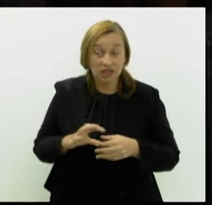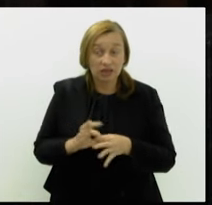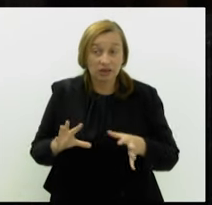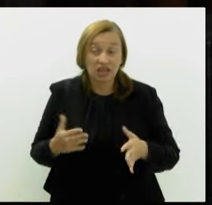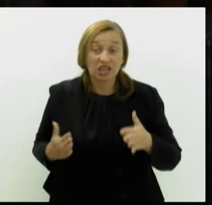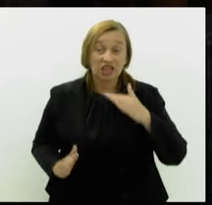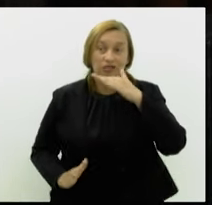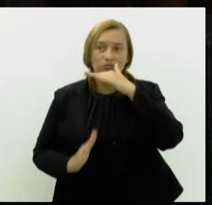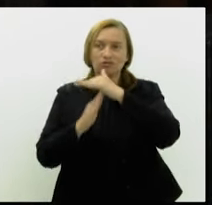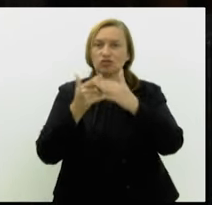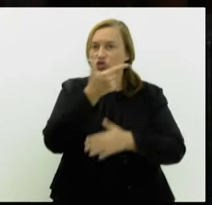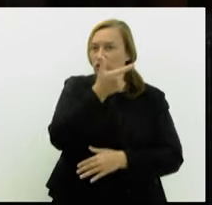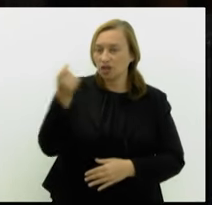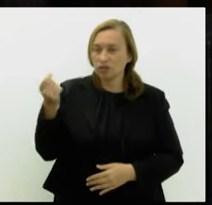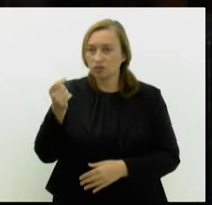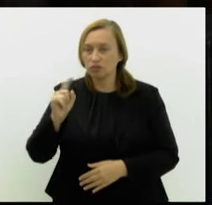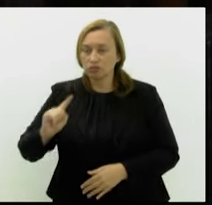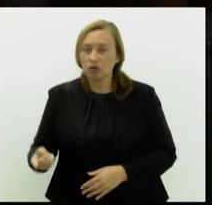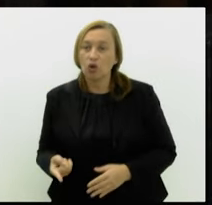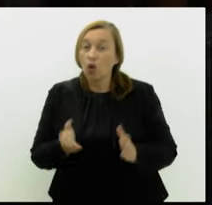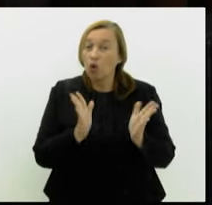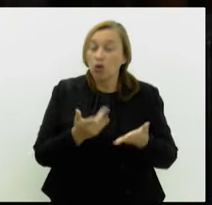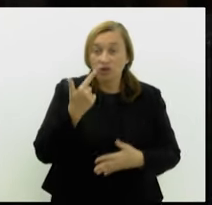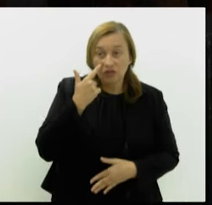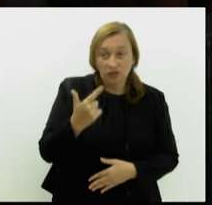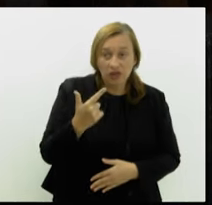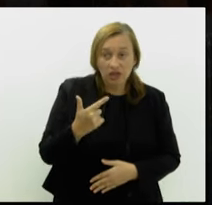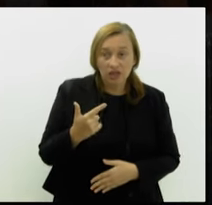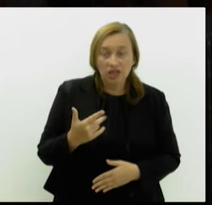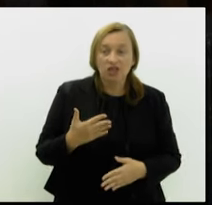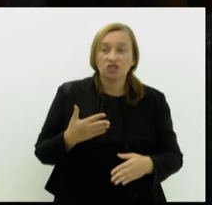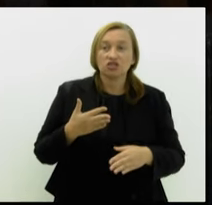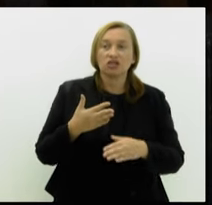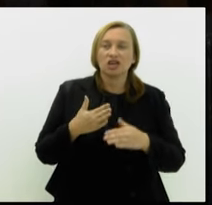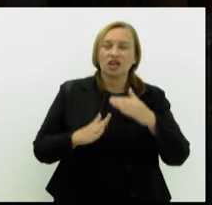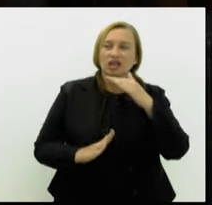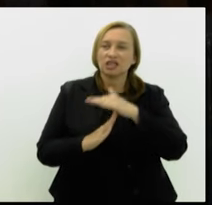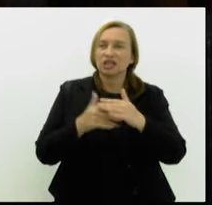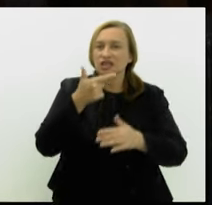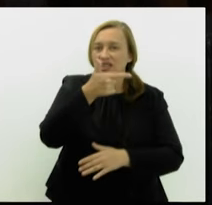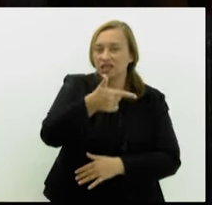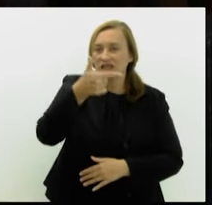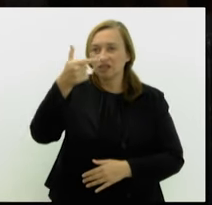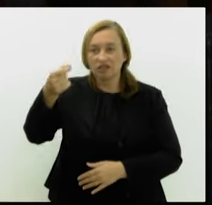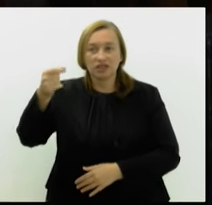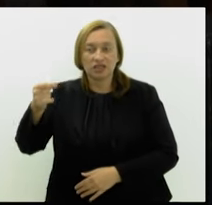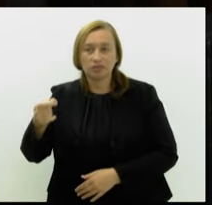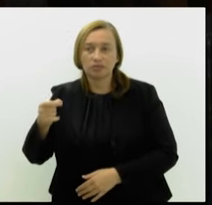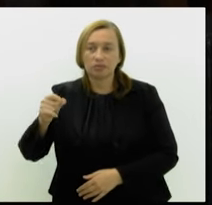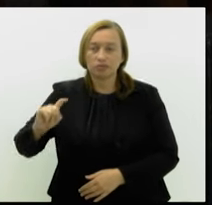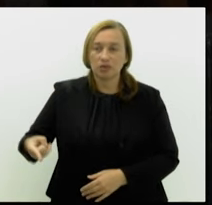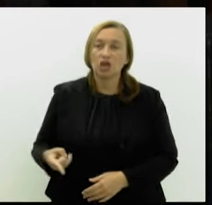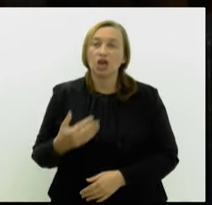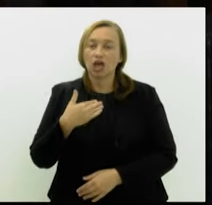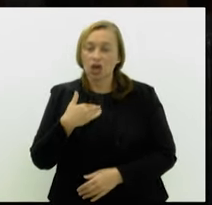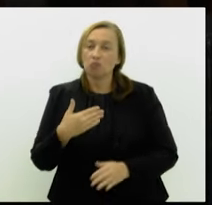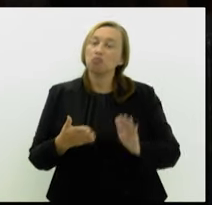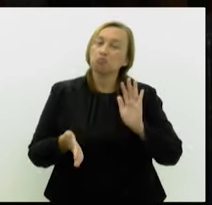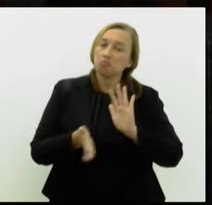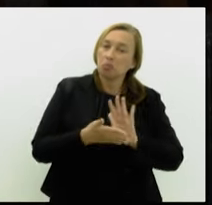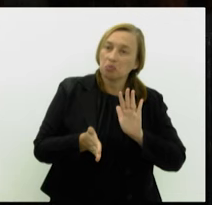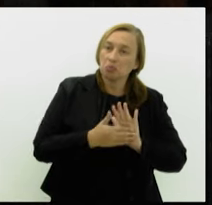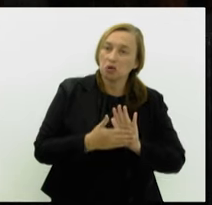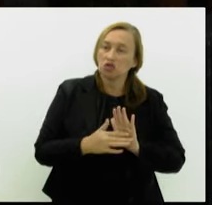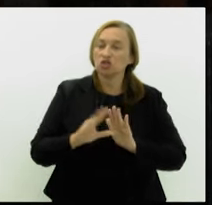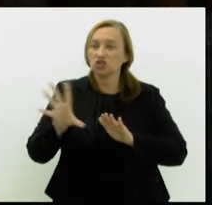mil. Então, hoje, nós vamos ver chegar a 120 mil. Inclusive, eu propus emendas. Uma das emendas que propus foi